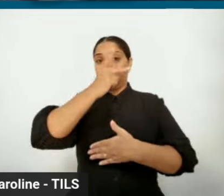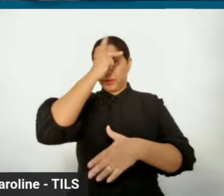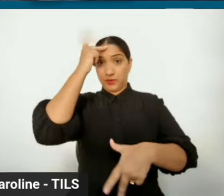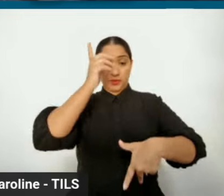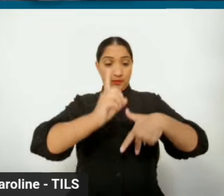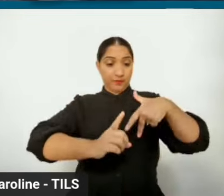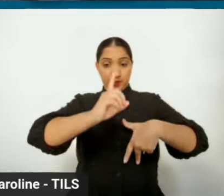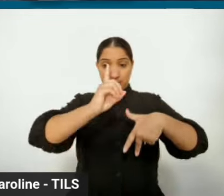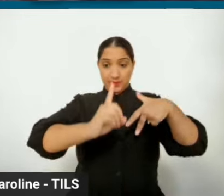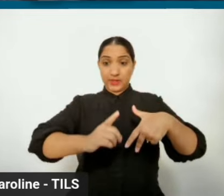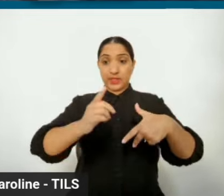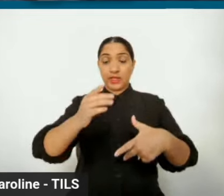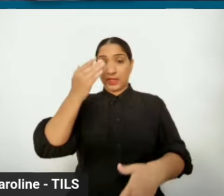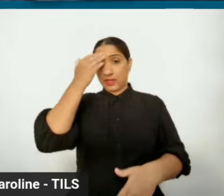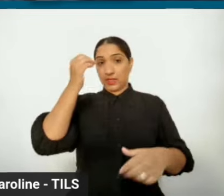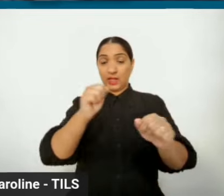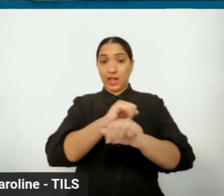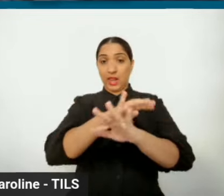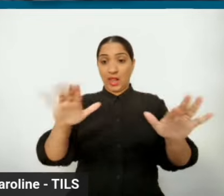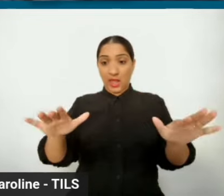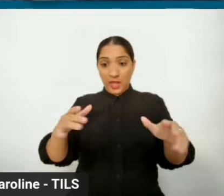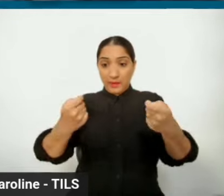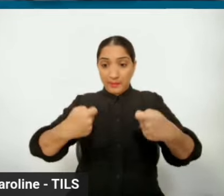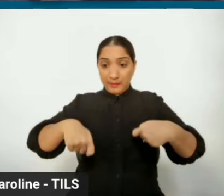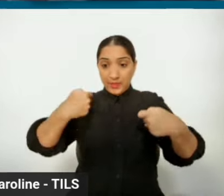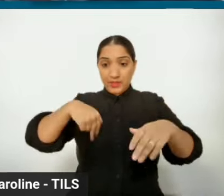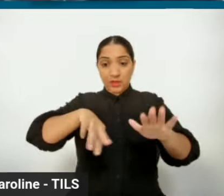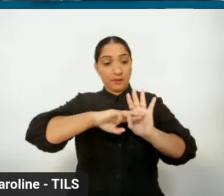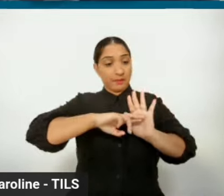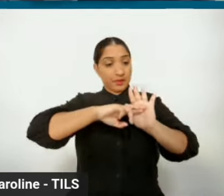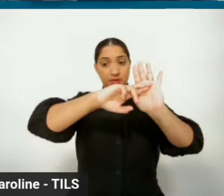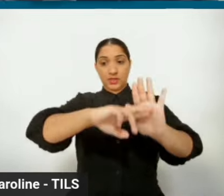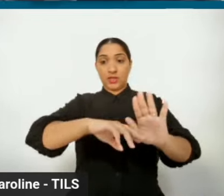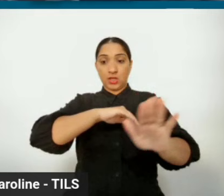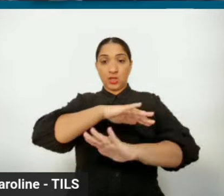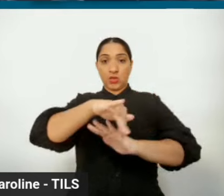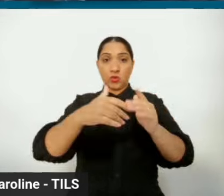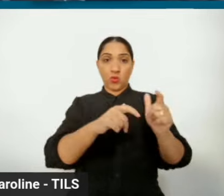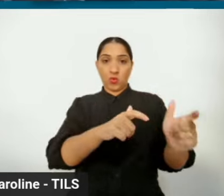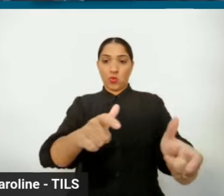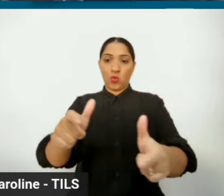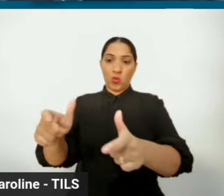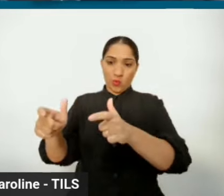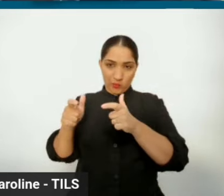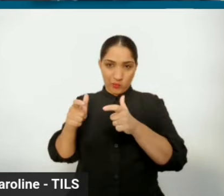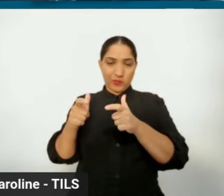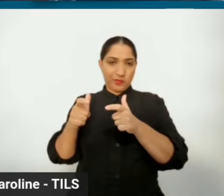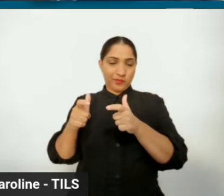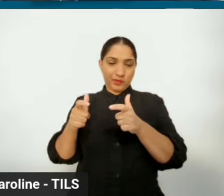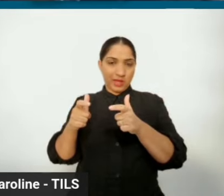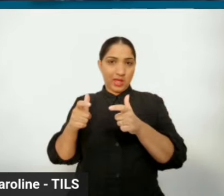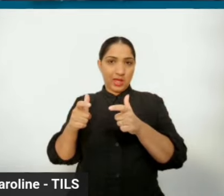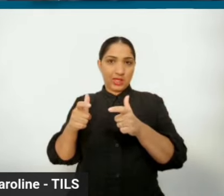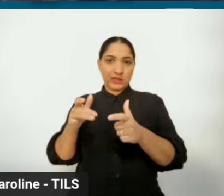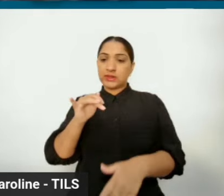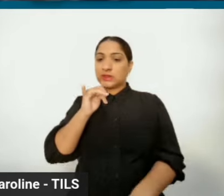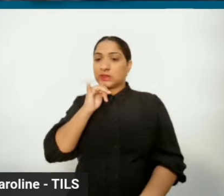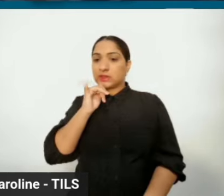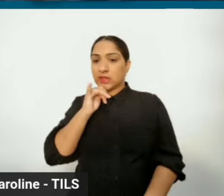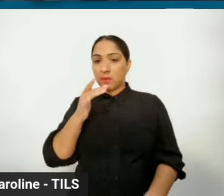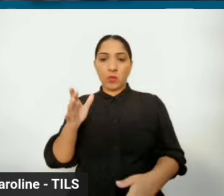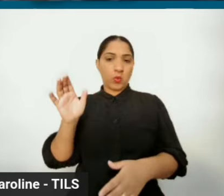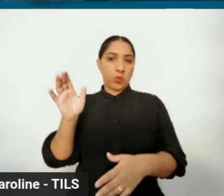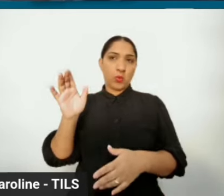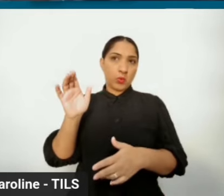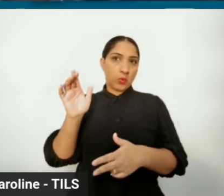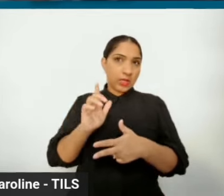entendam a necessidade de ter os seus representantes em todas as casas legislativas, quer seja no legislativo,